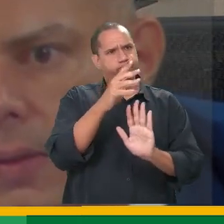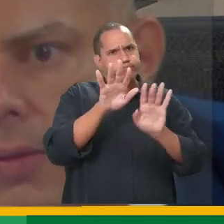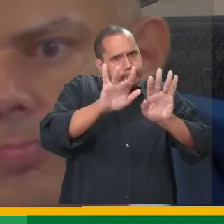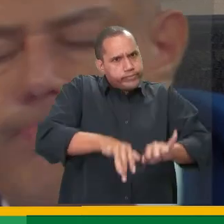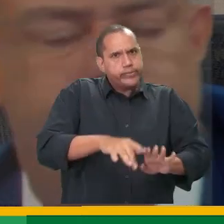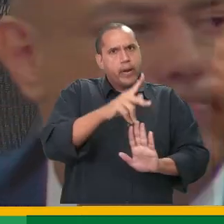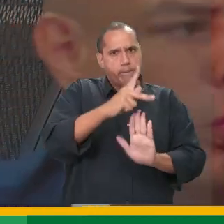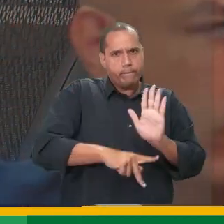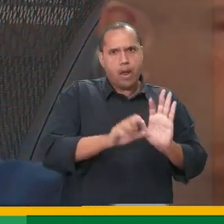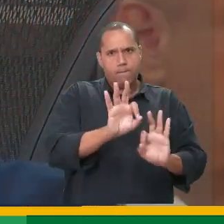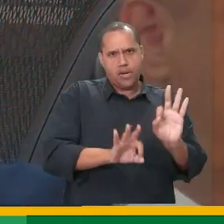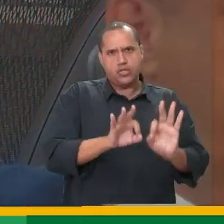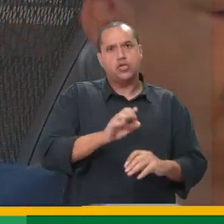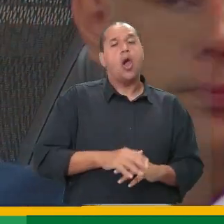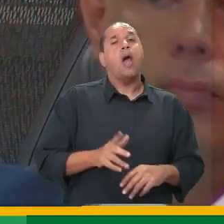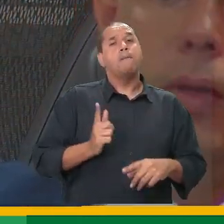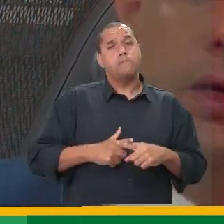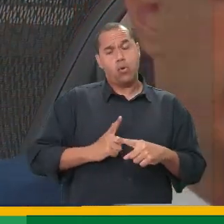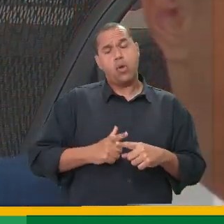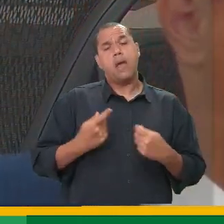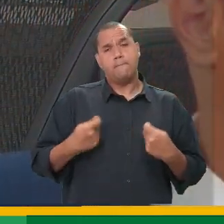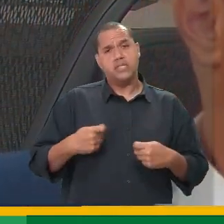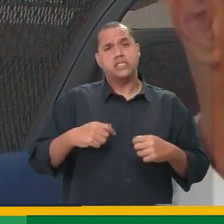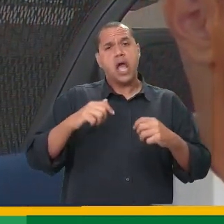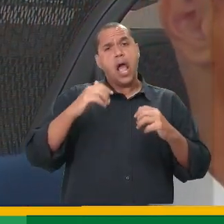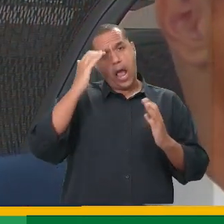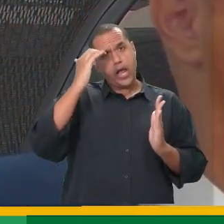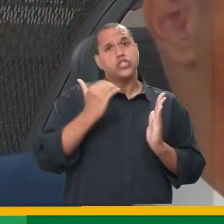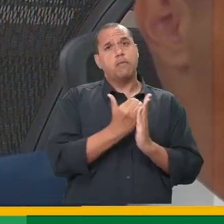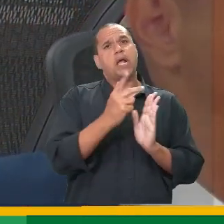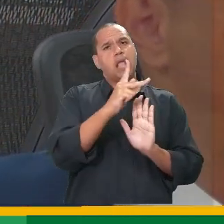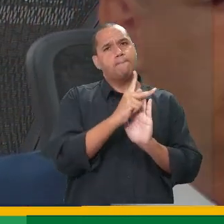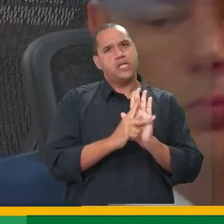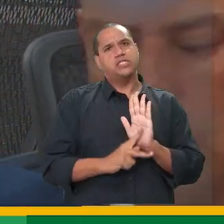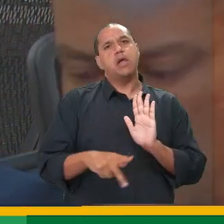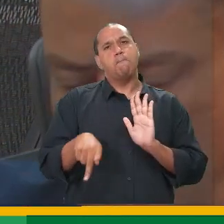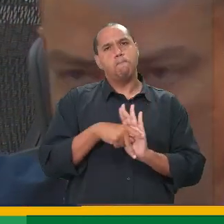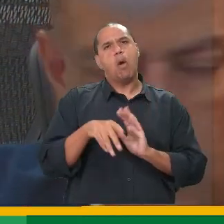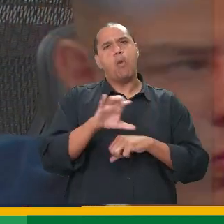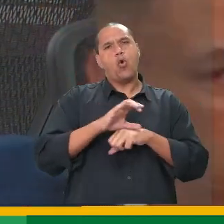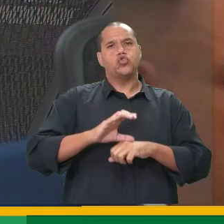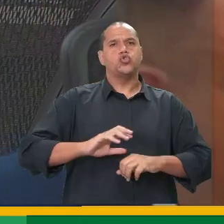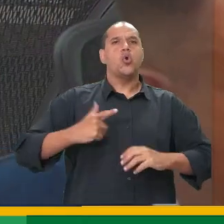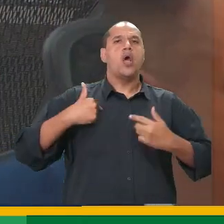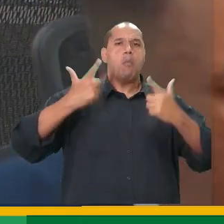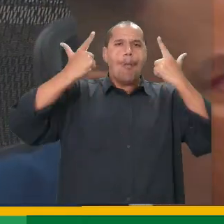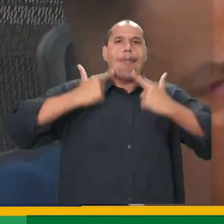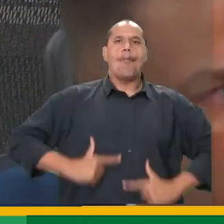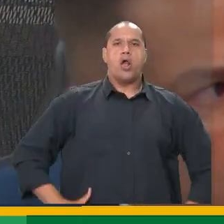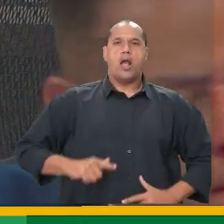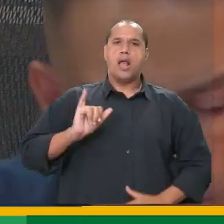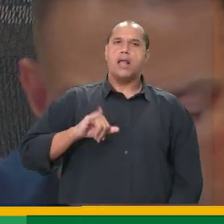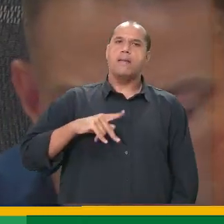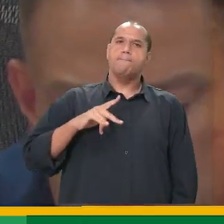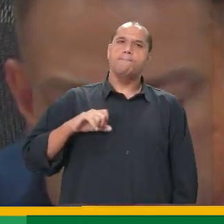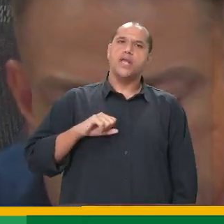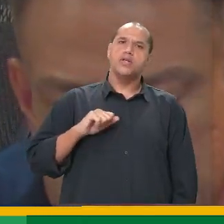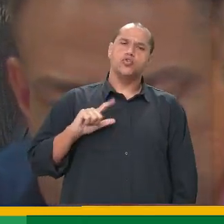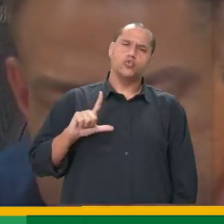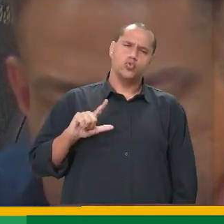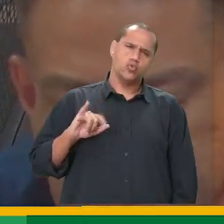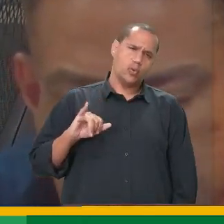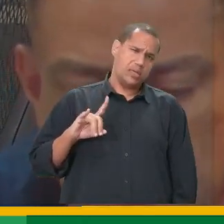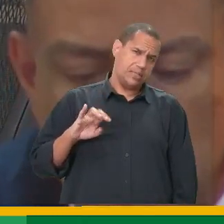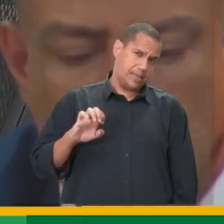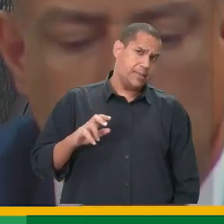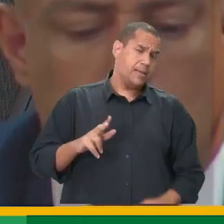a impessoalidade nas ações que tá garantido na legislação o cuidado com a impessoalidade aí deixa de ter